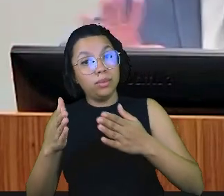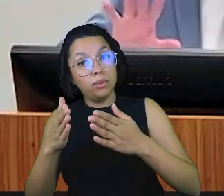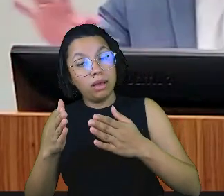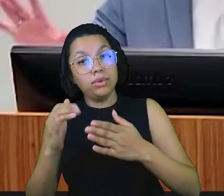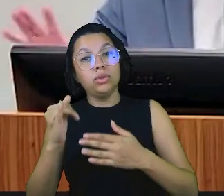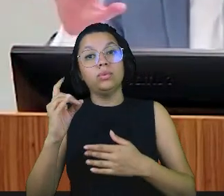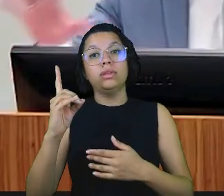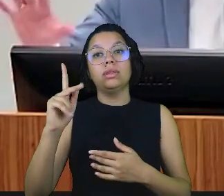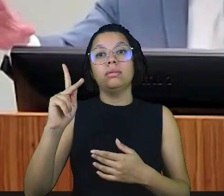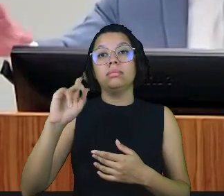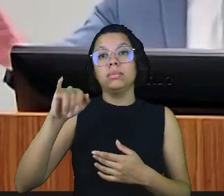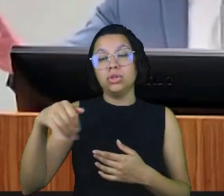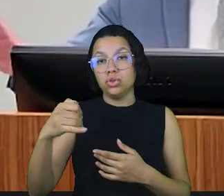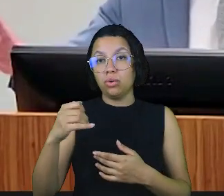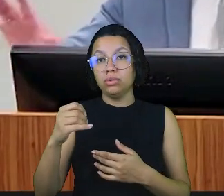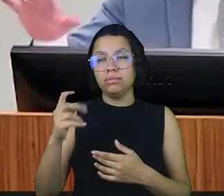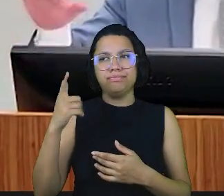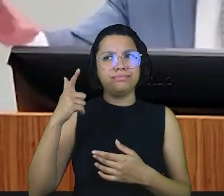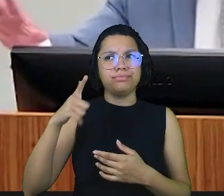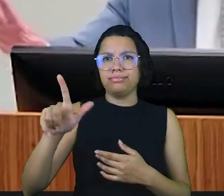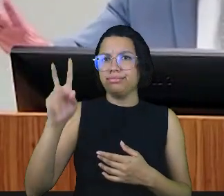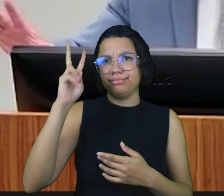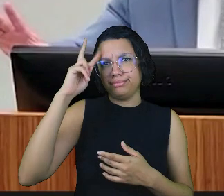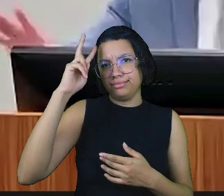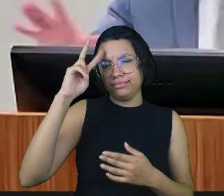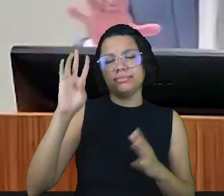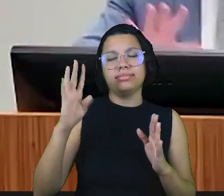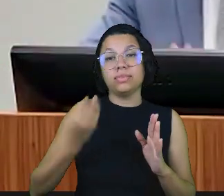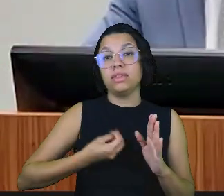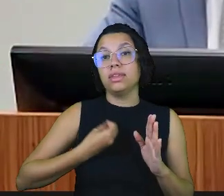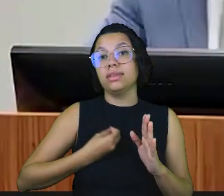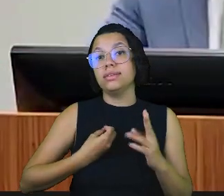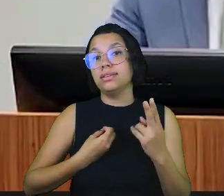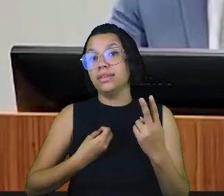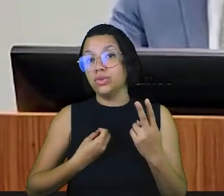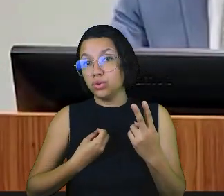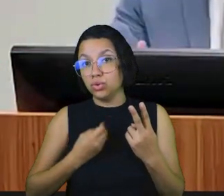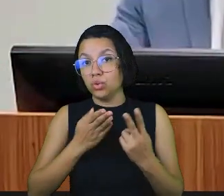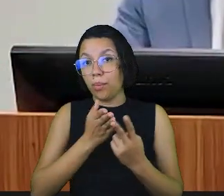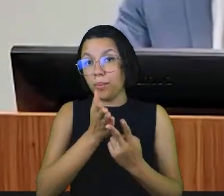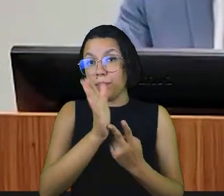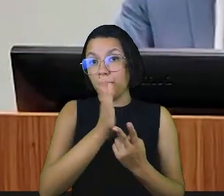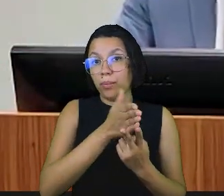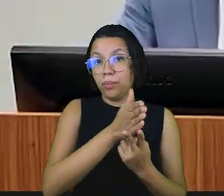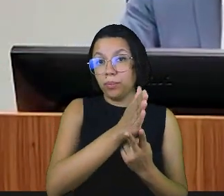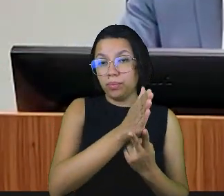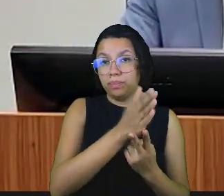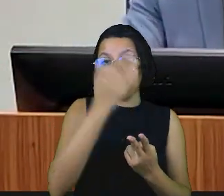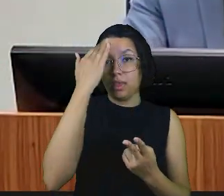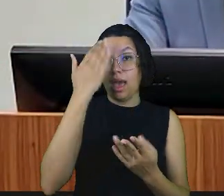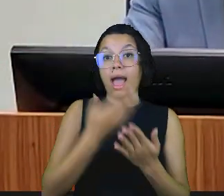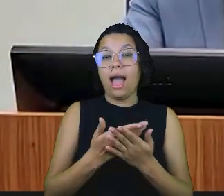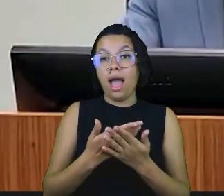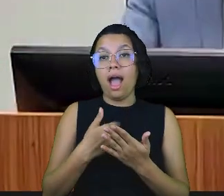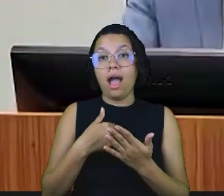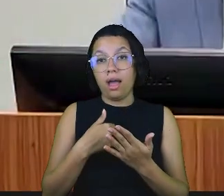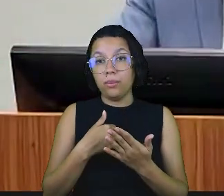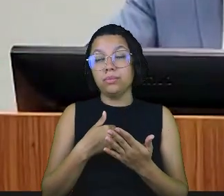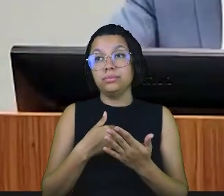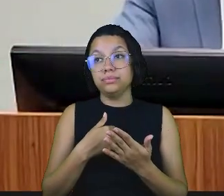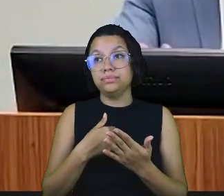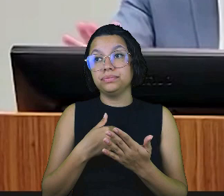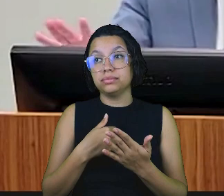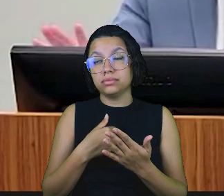tá? Existem esses dois caminhos. Eu acredito que